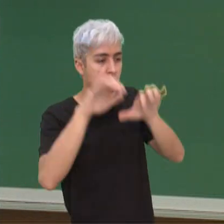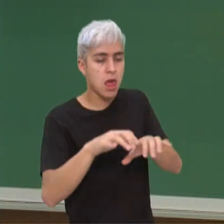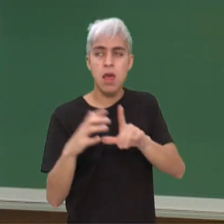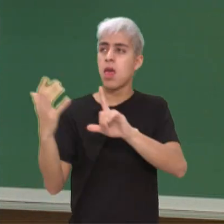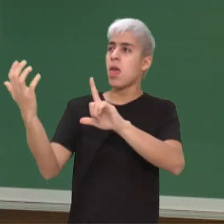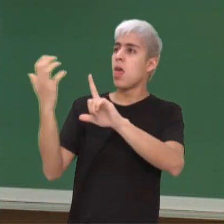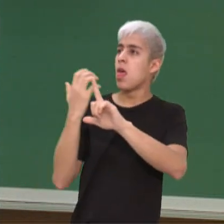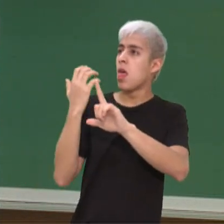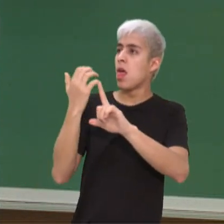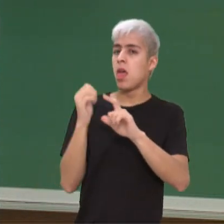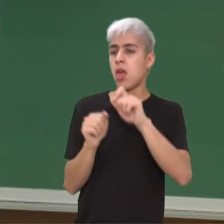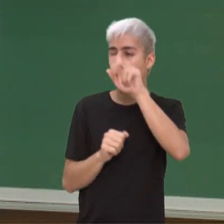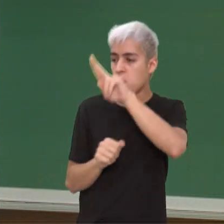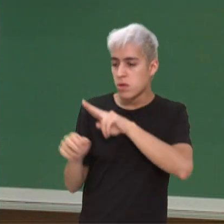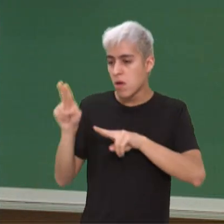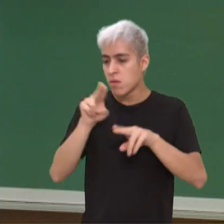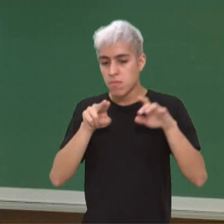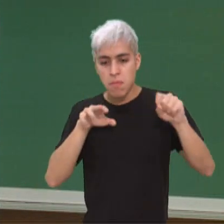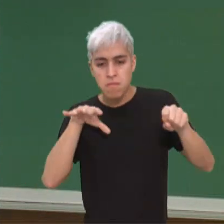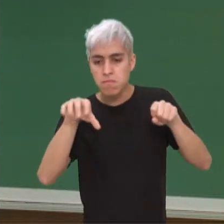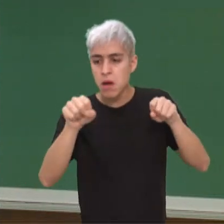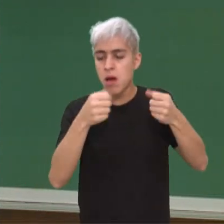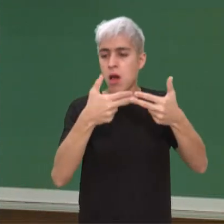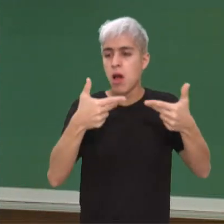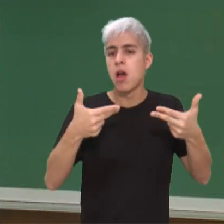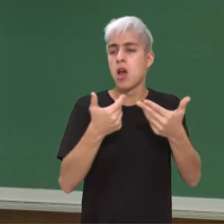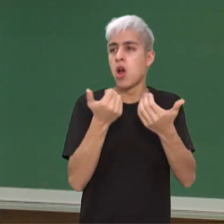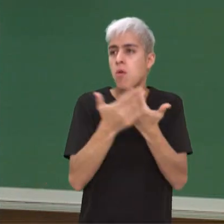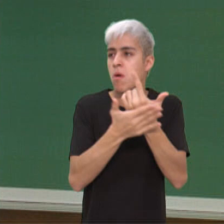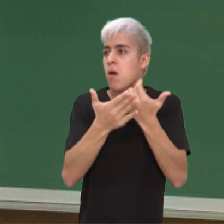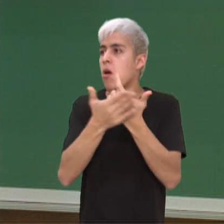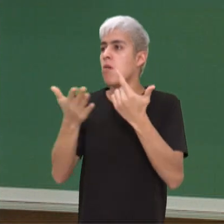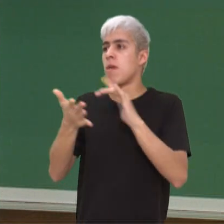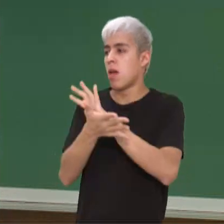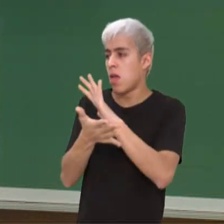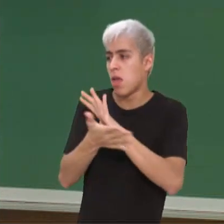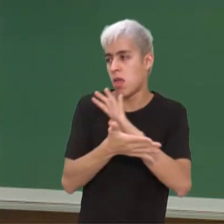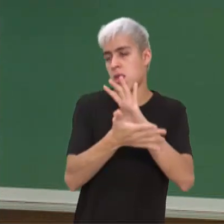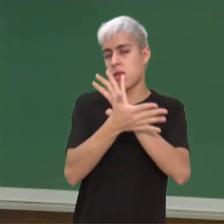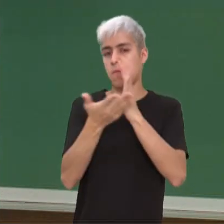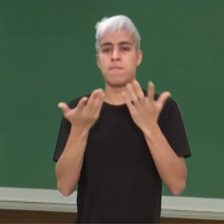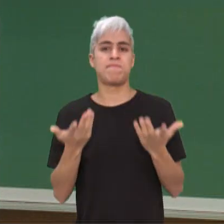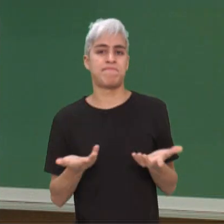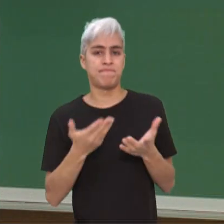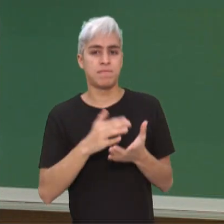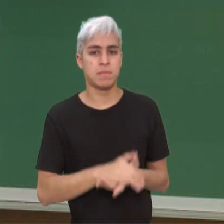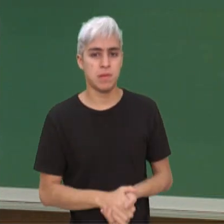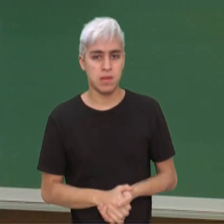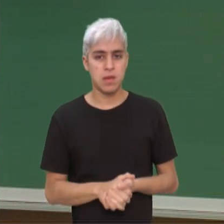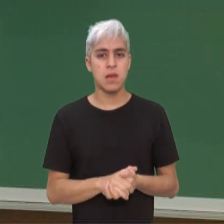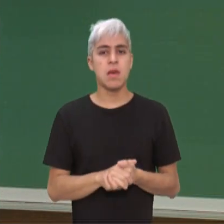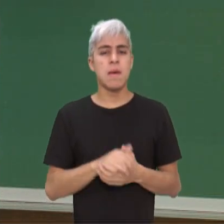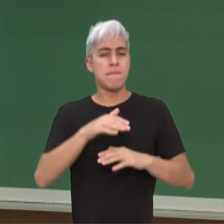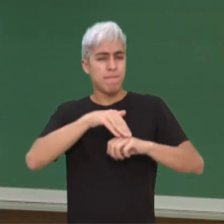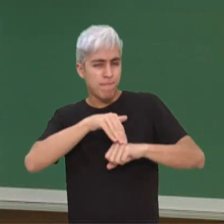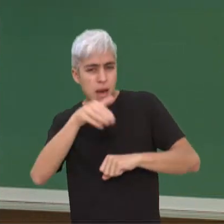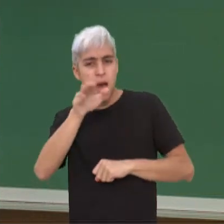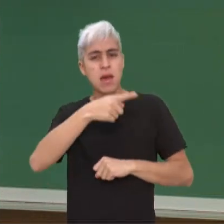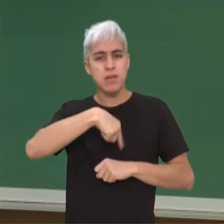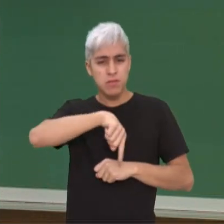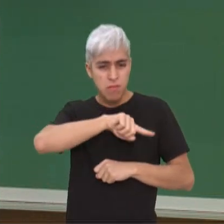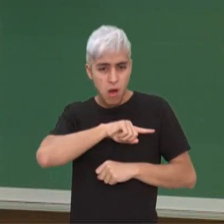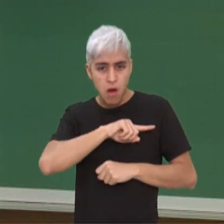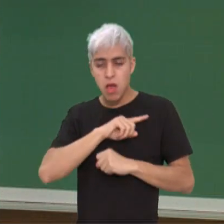aí motivando a questão do consumismo em si, ok? Então, quanto mais nós tivermos